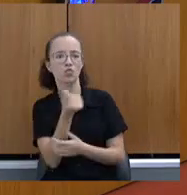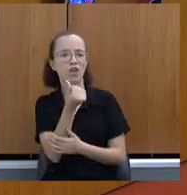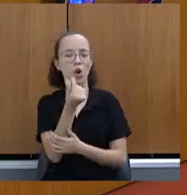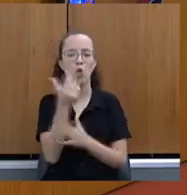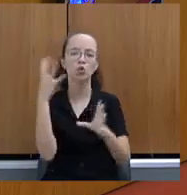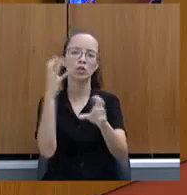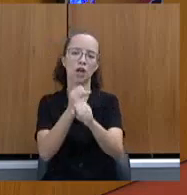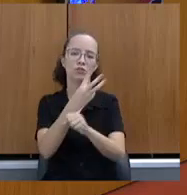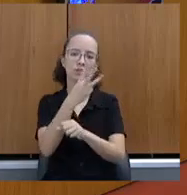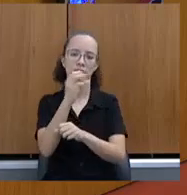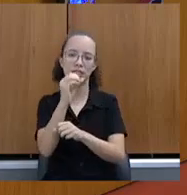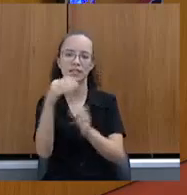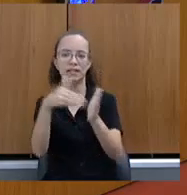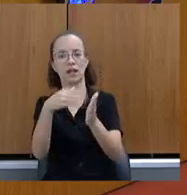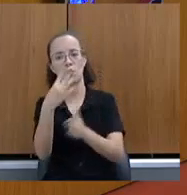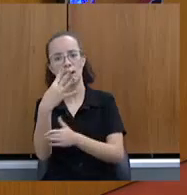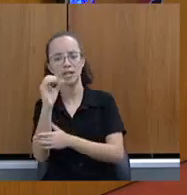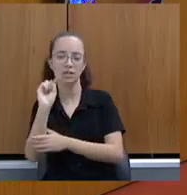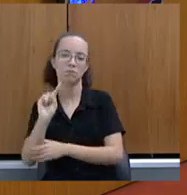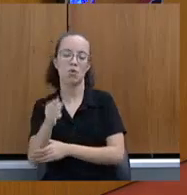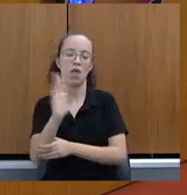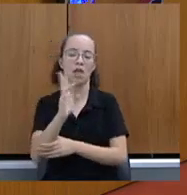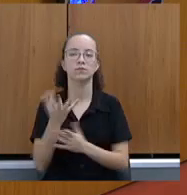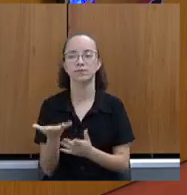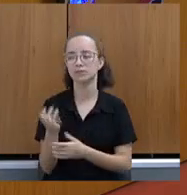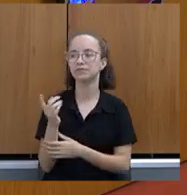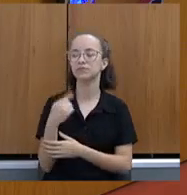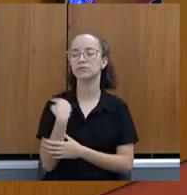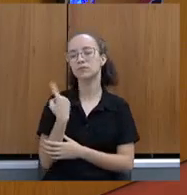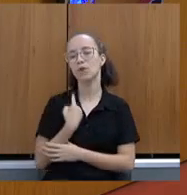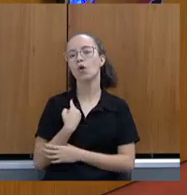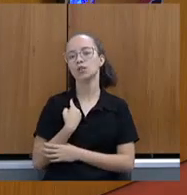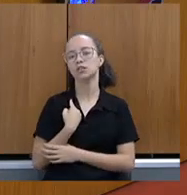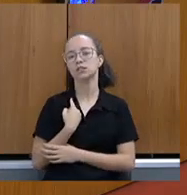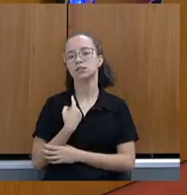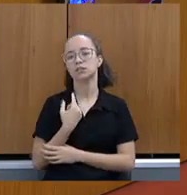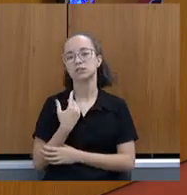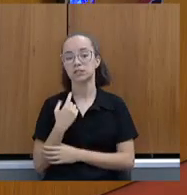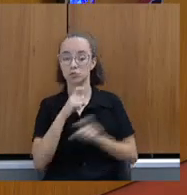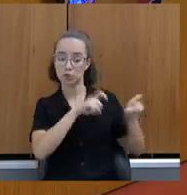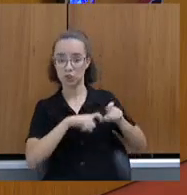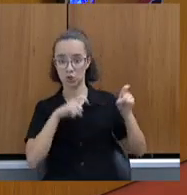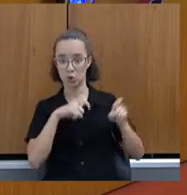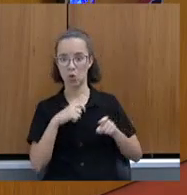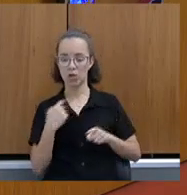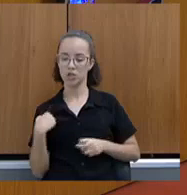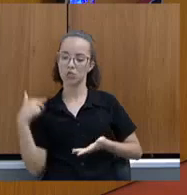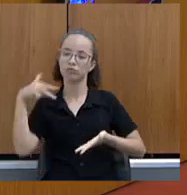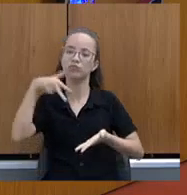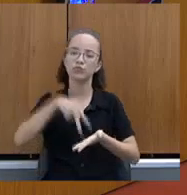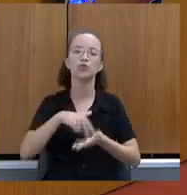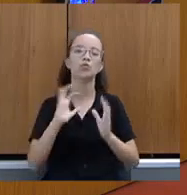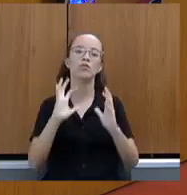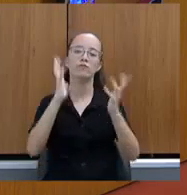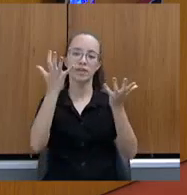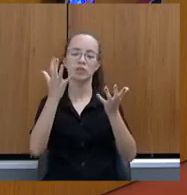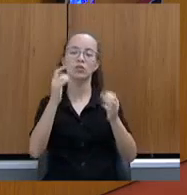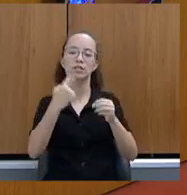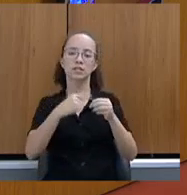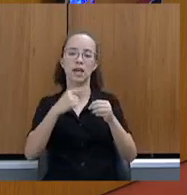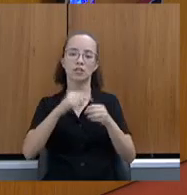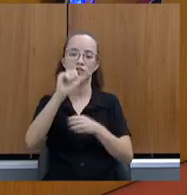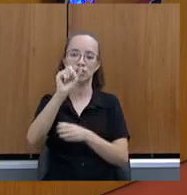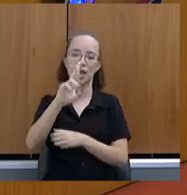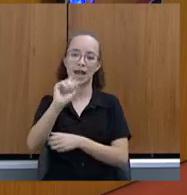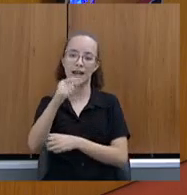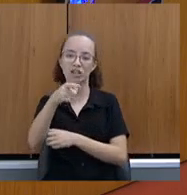40 mil reais né Nós somos lá do interior né Leninha A gente sabe tive agora recentemente num evento lá de Congado em Araxá e